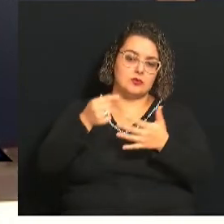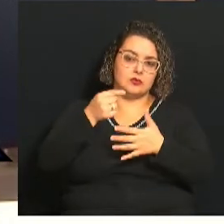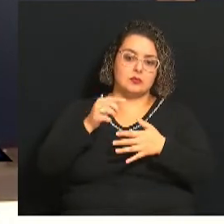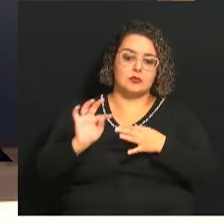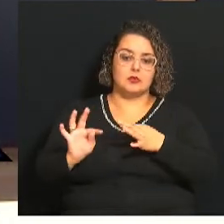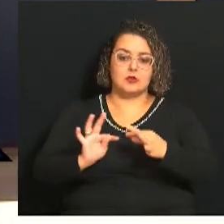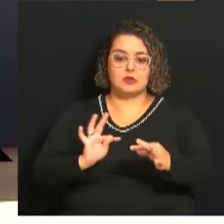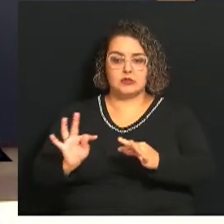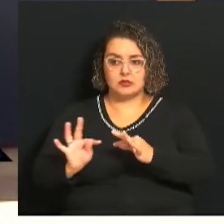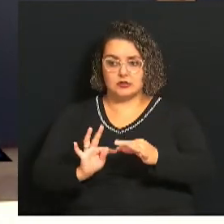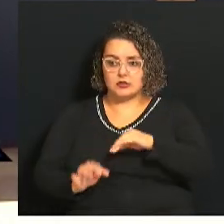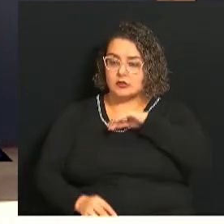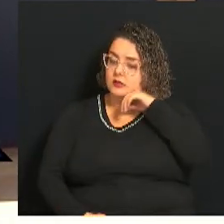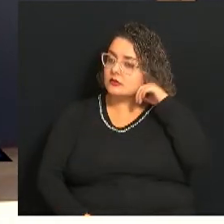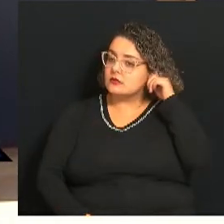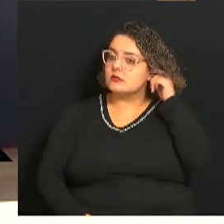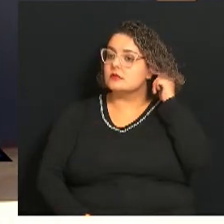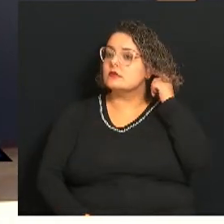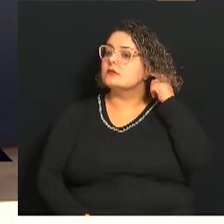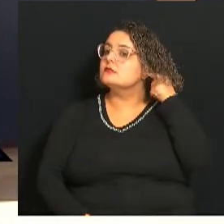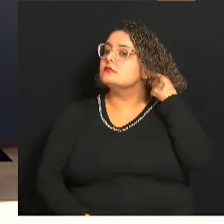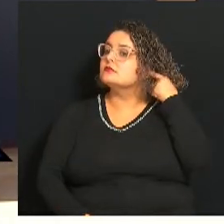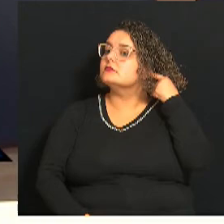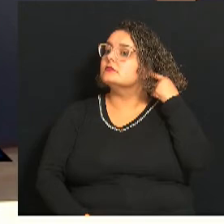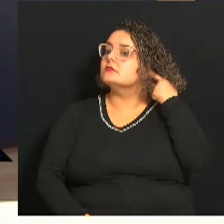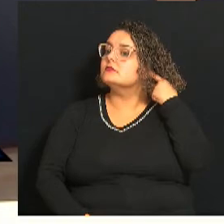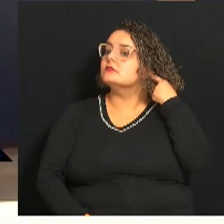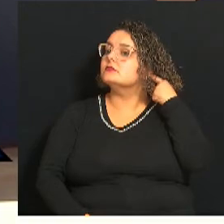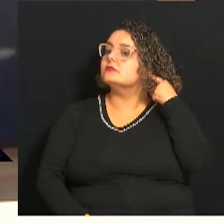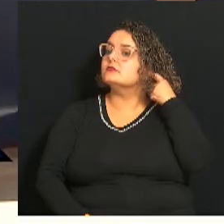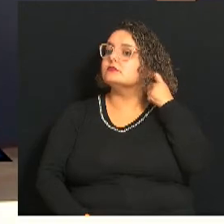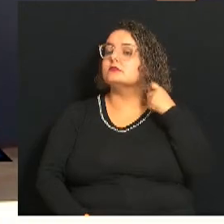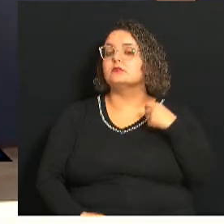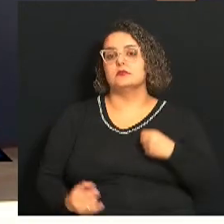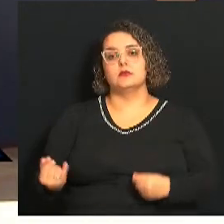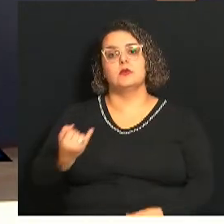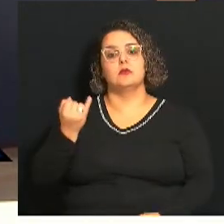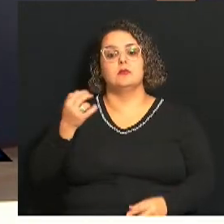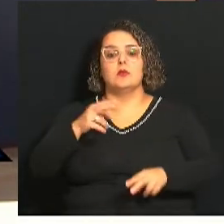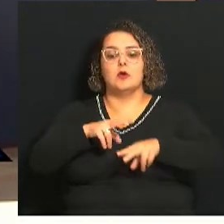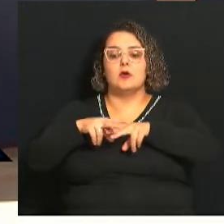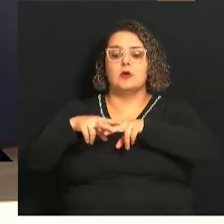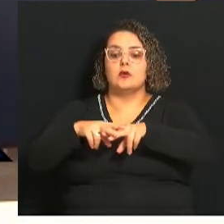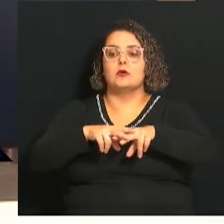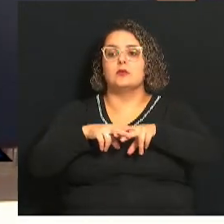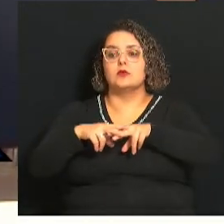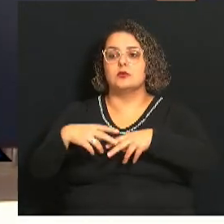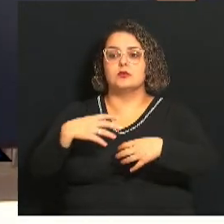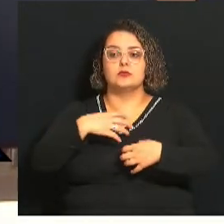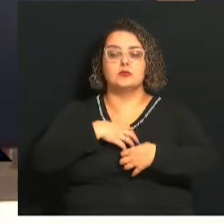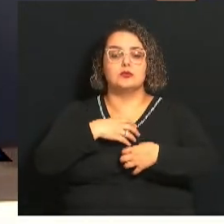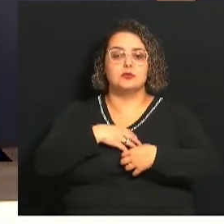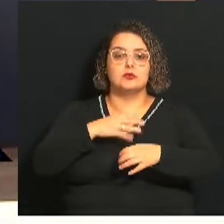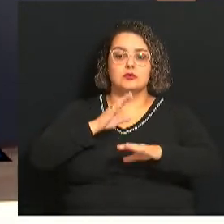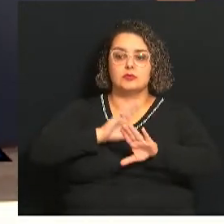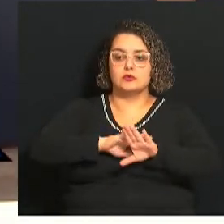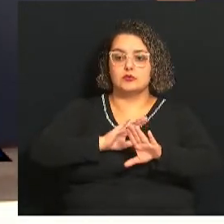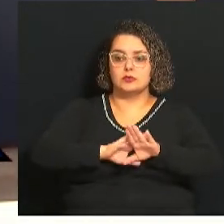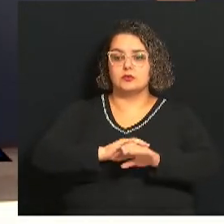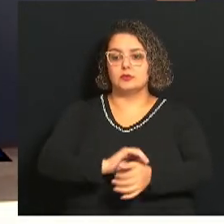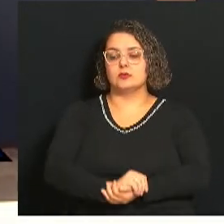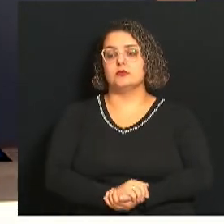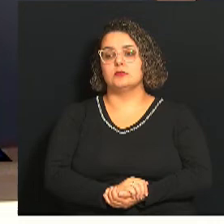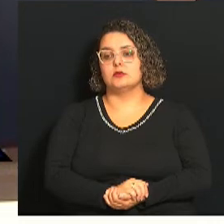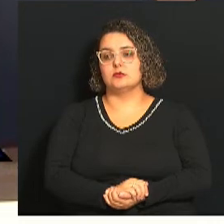técnica que aponte para a necessidade de revisão da forma de execução, se mandar